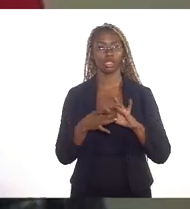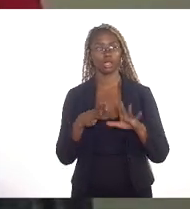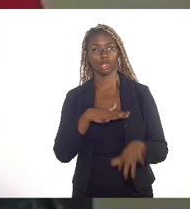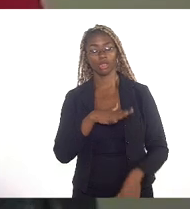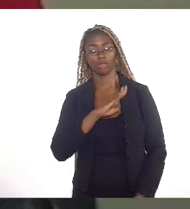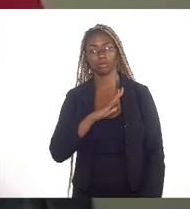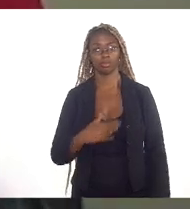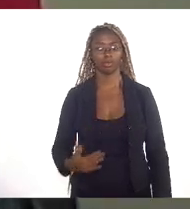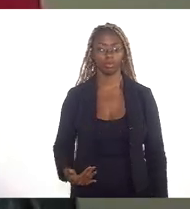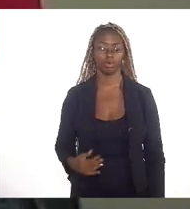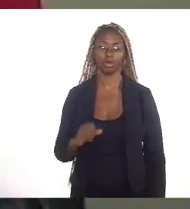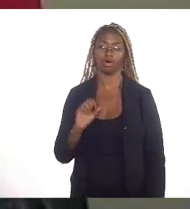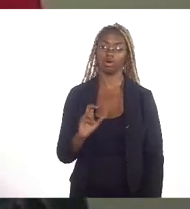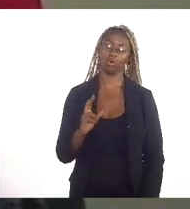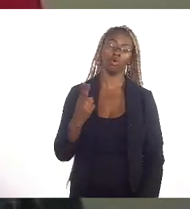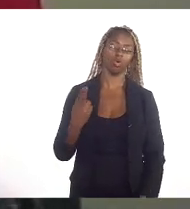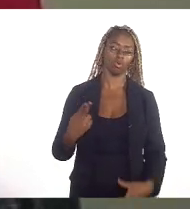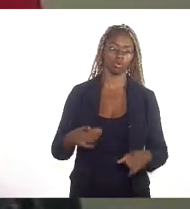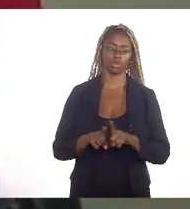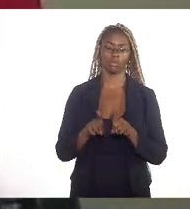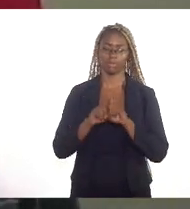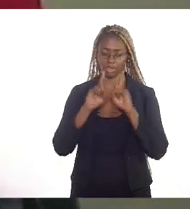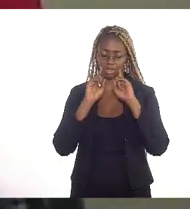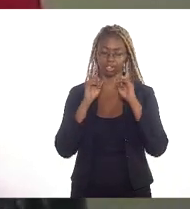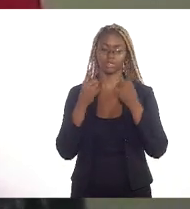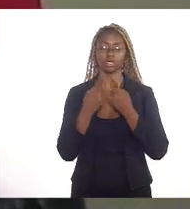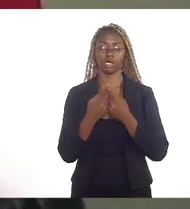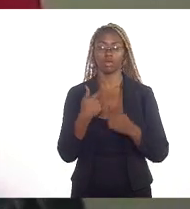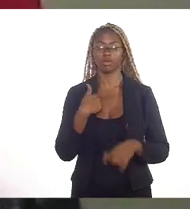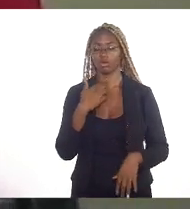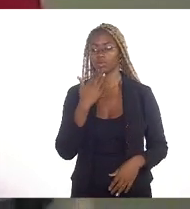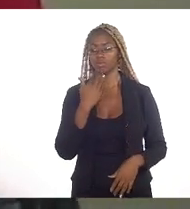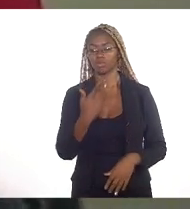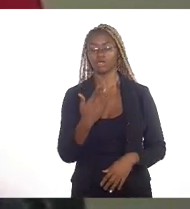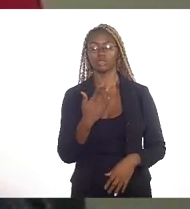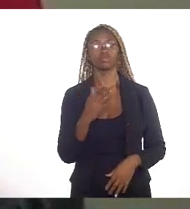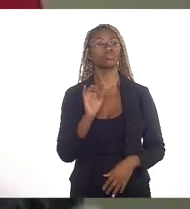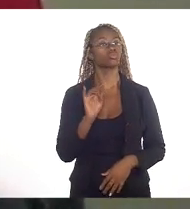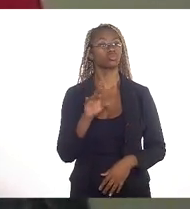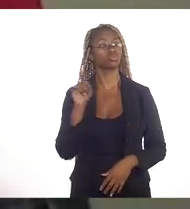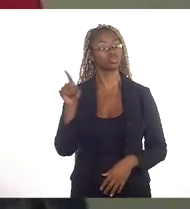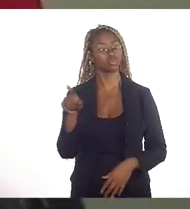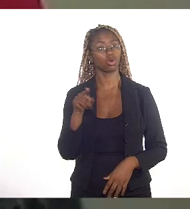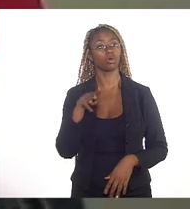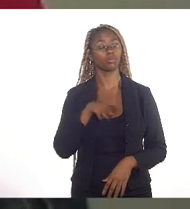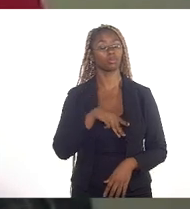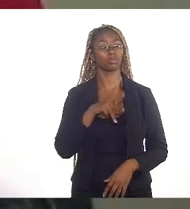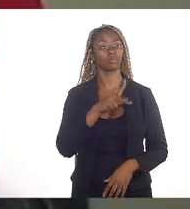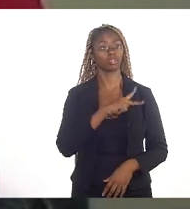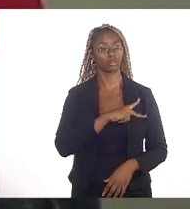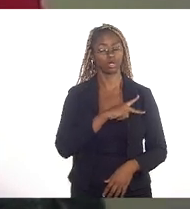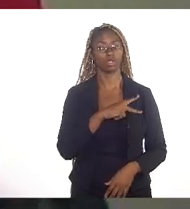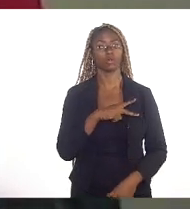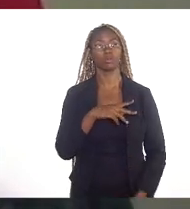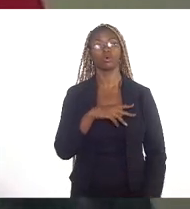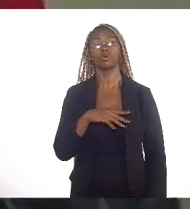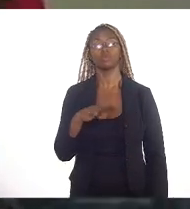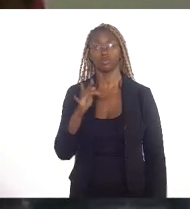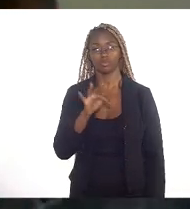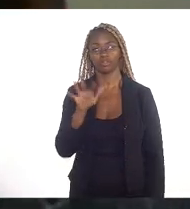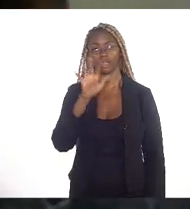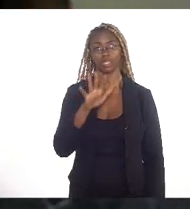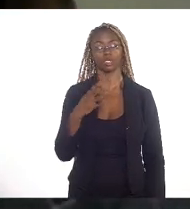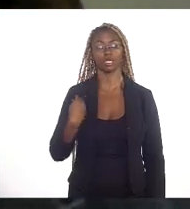seja por reunião, a minha manifestação é a necessidade da presença do Ministério